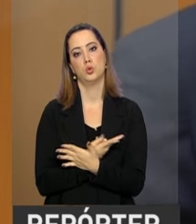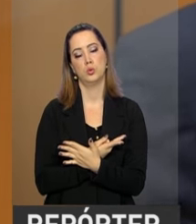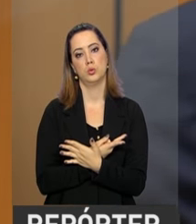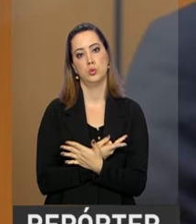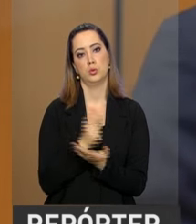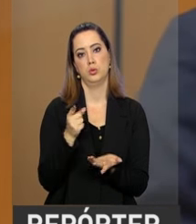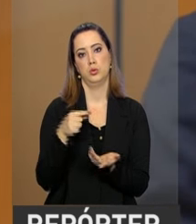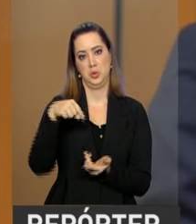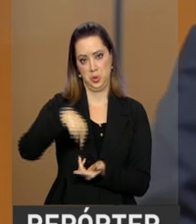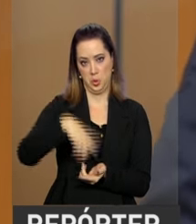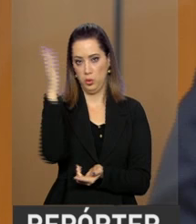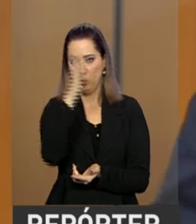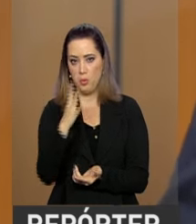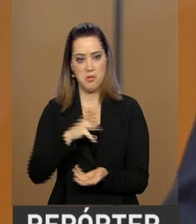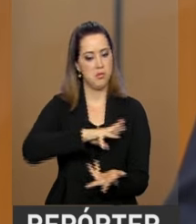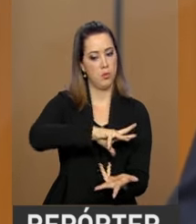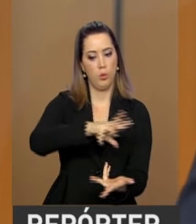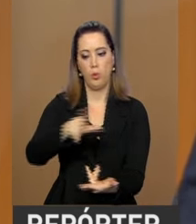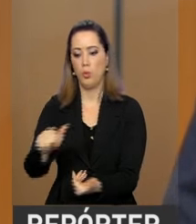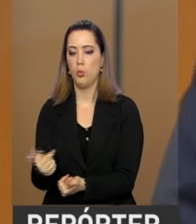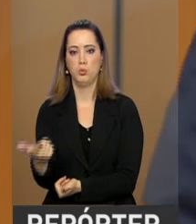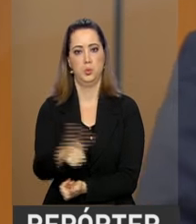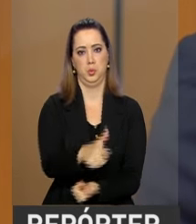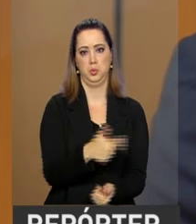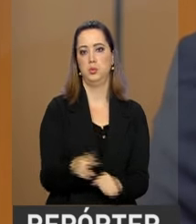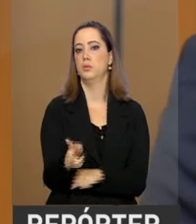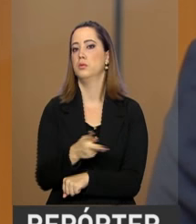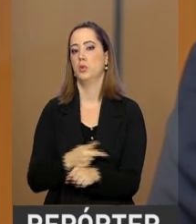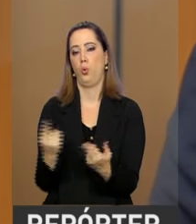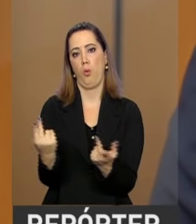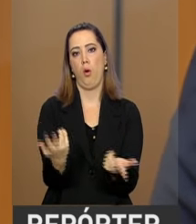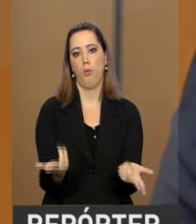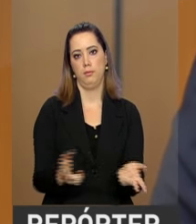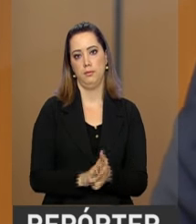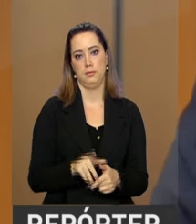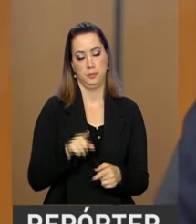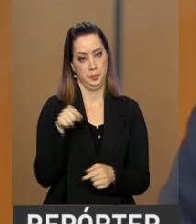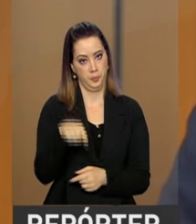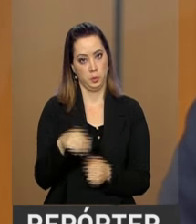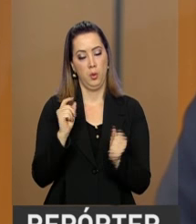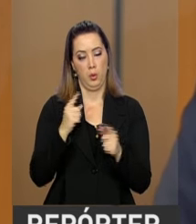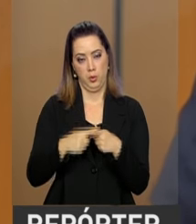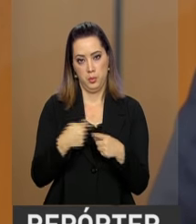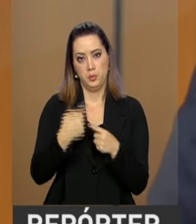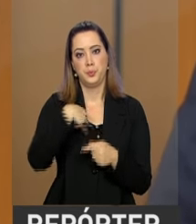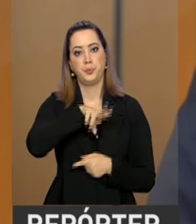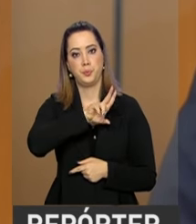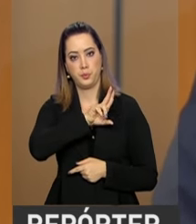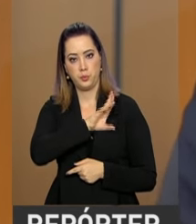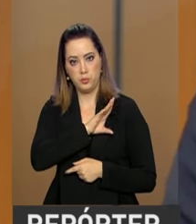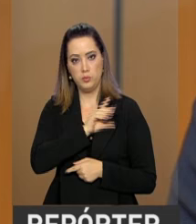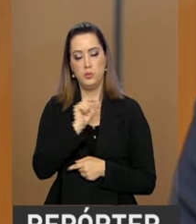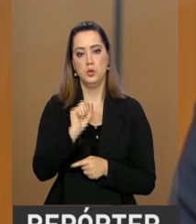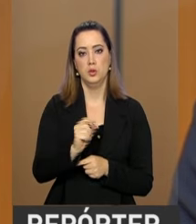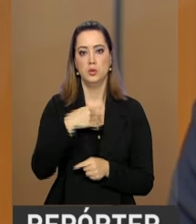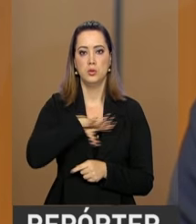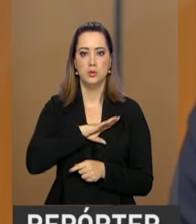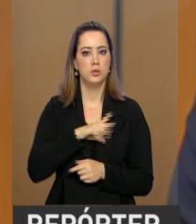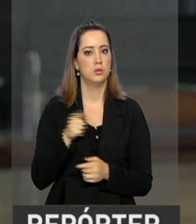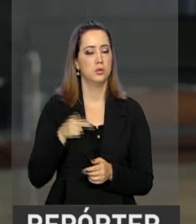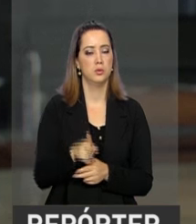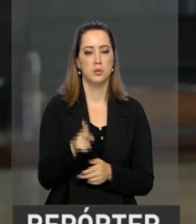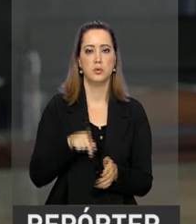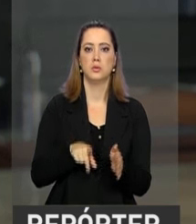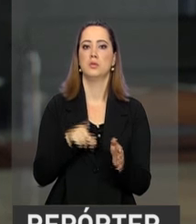venho dizendo, não é só no Brasil, é no mundo todo. E dentro da possibilidade, nós vamos agir da maneira mais dura possível.